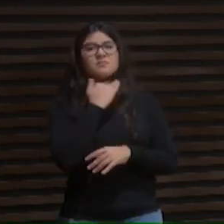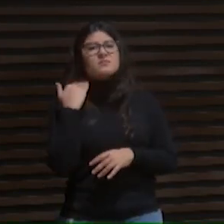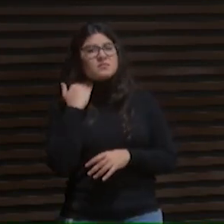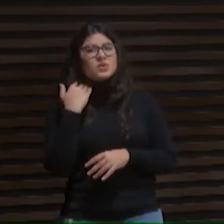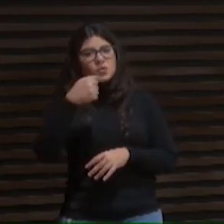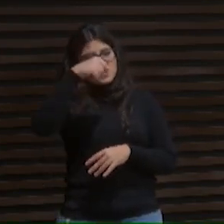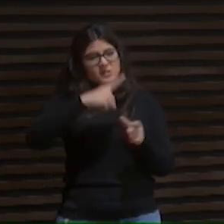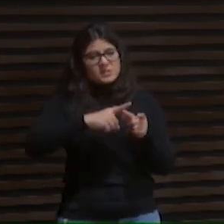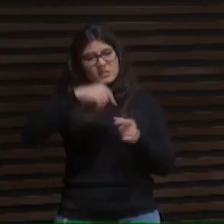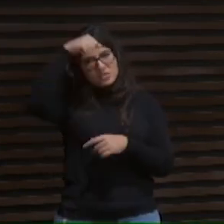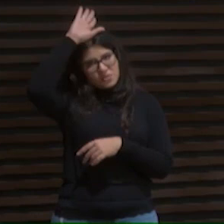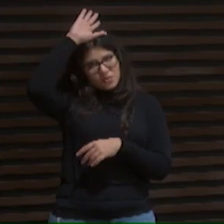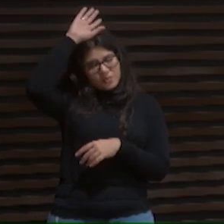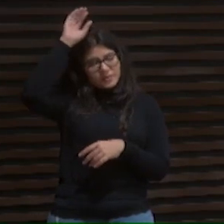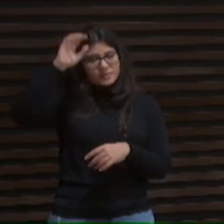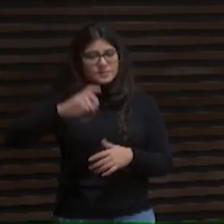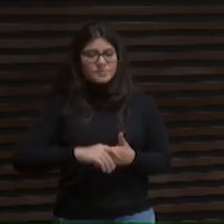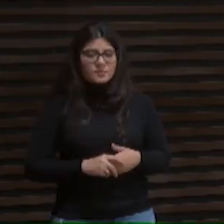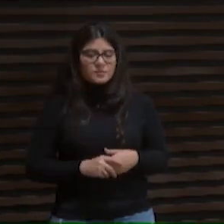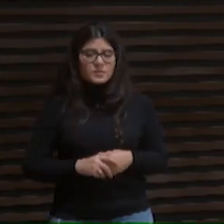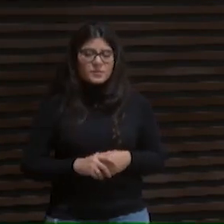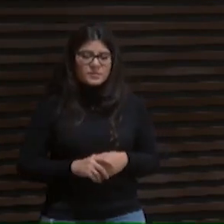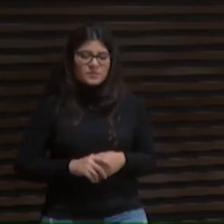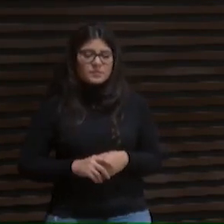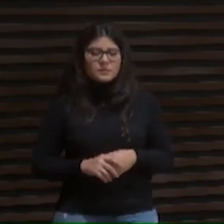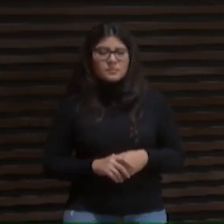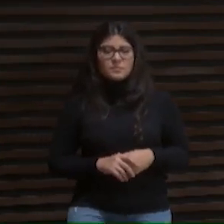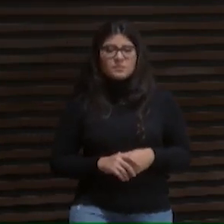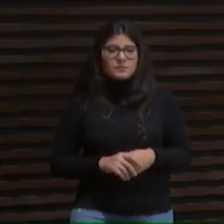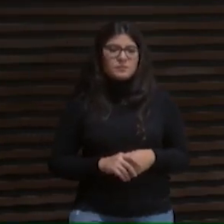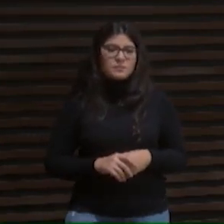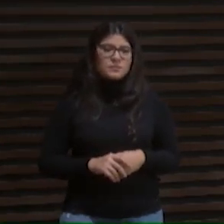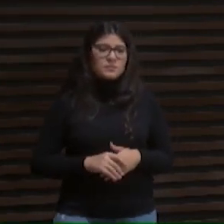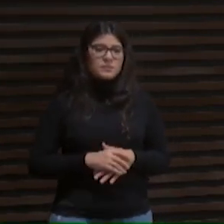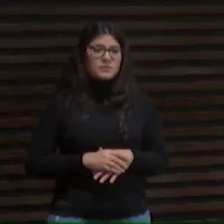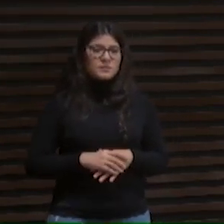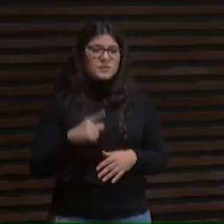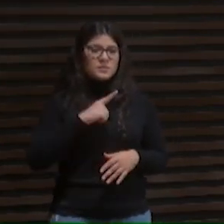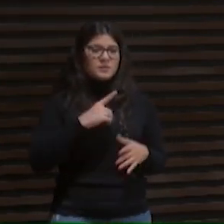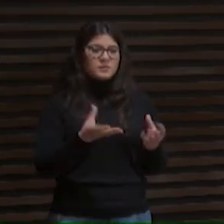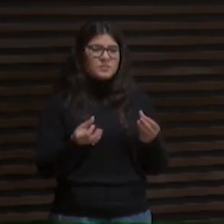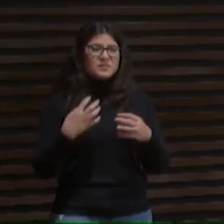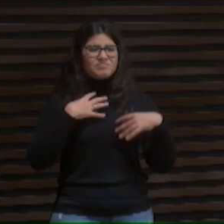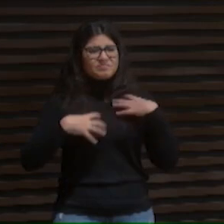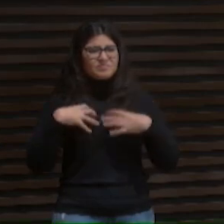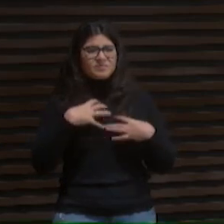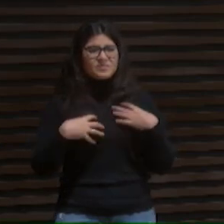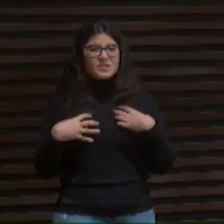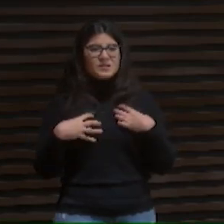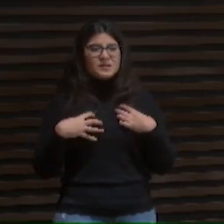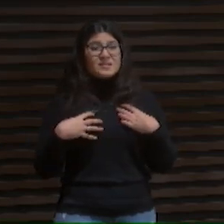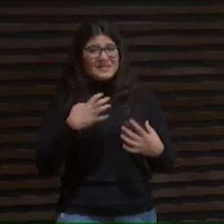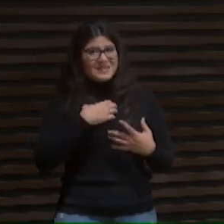várias aflições, as quais, no mínimo, servem-nos como ensino ou, a depender do viver